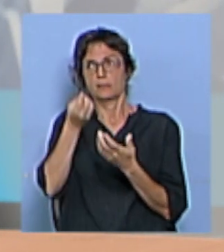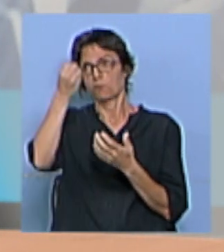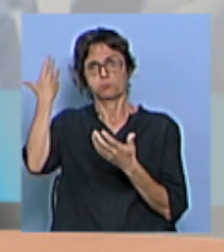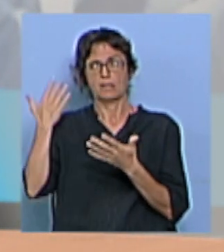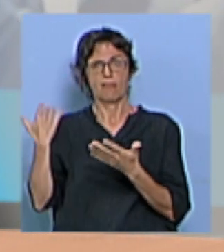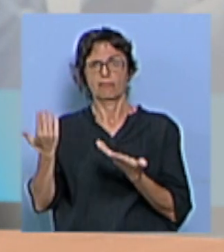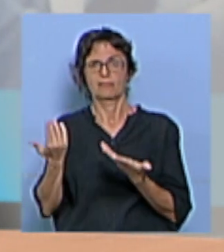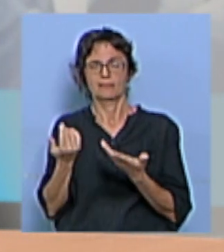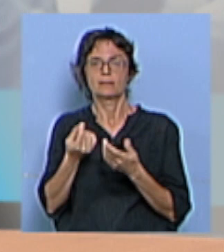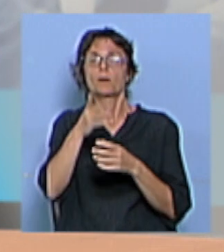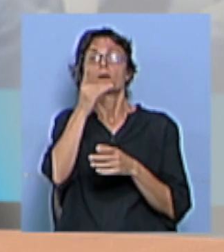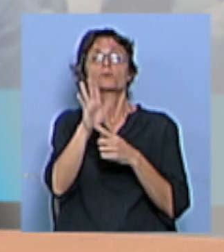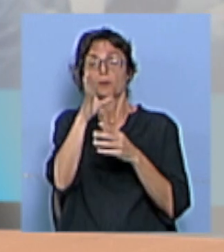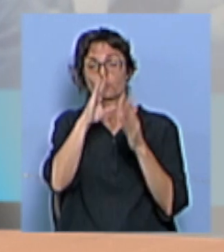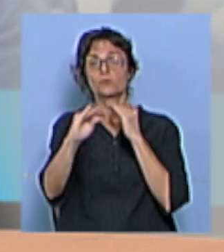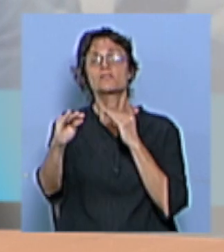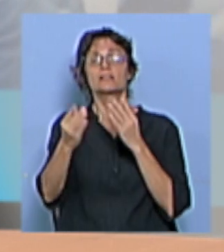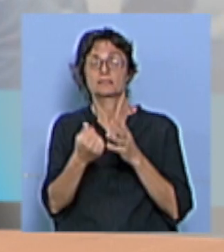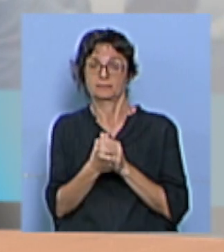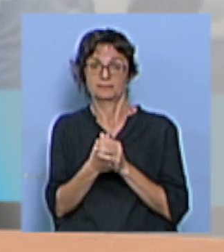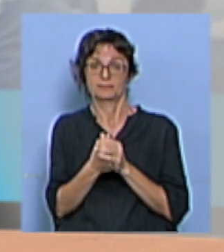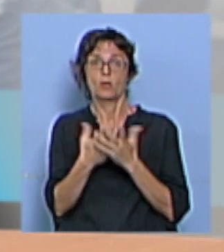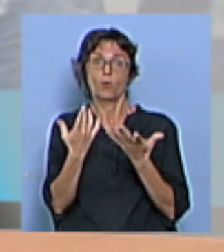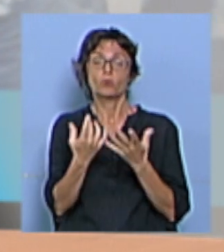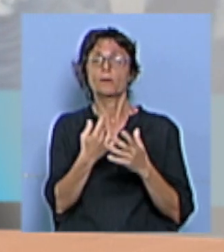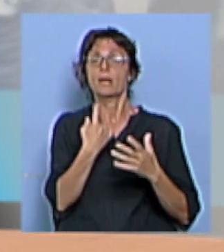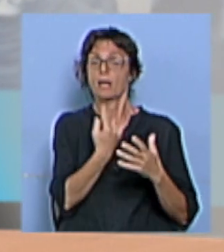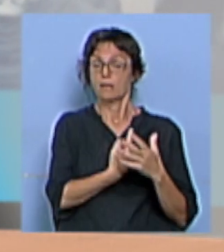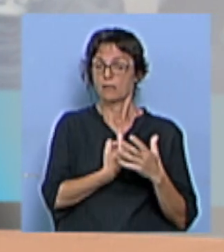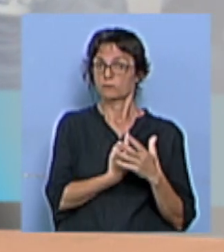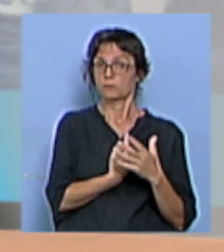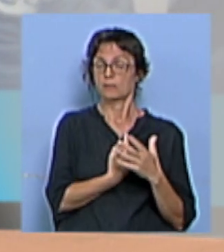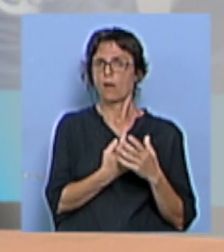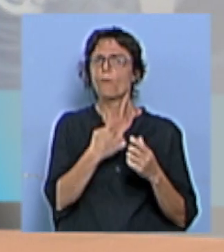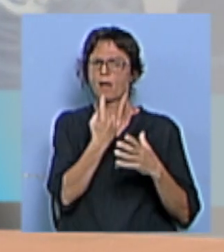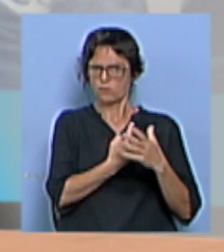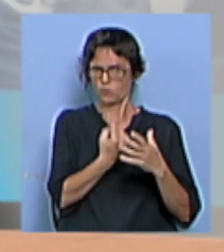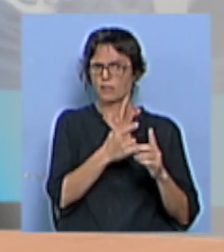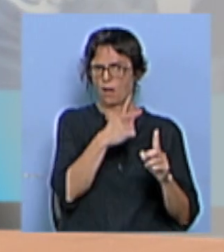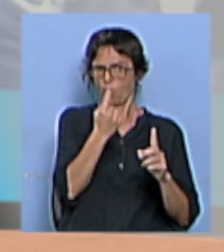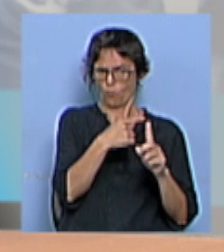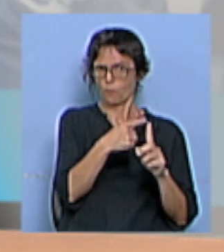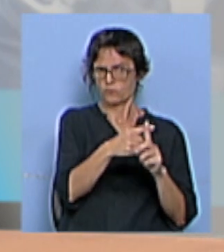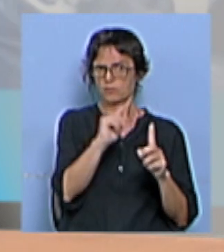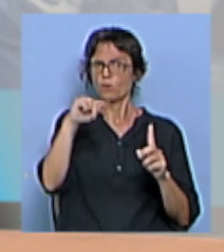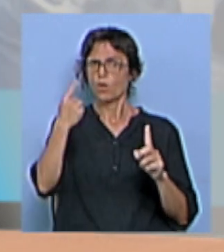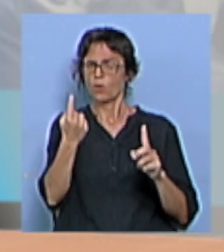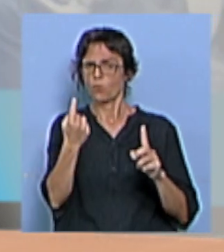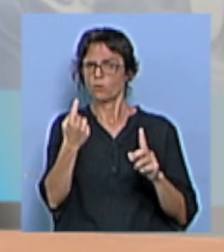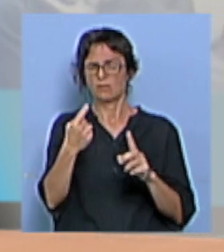certa solidão. Nem toda a solidão é boa. Há más solidões e há uma ótima solidão, que é saber estar consigo, e